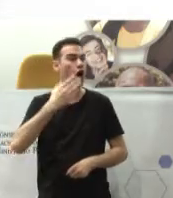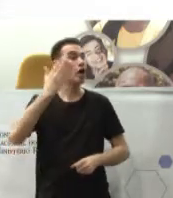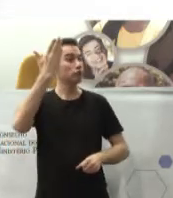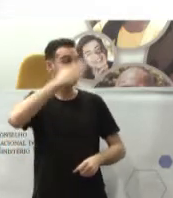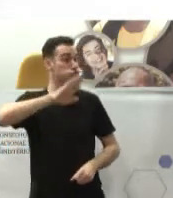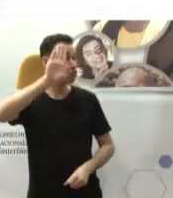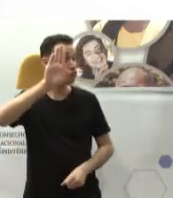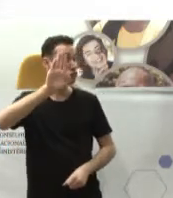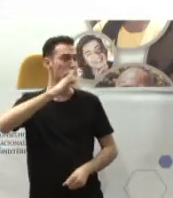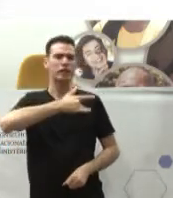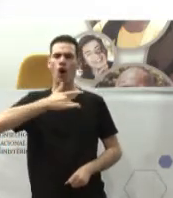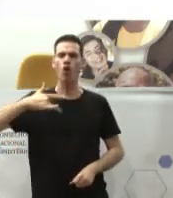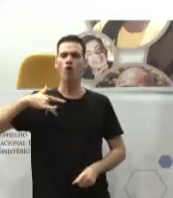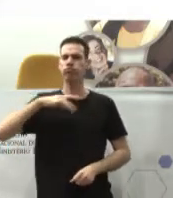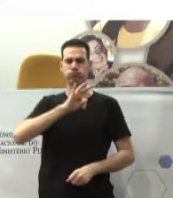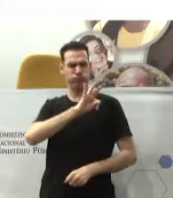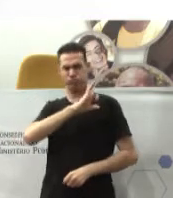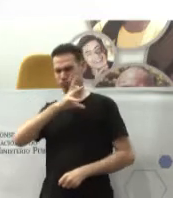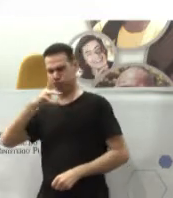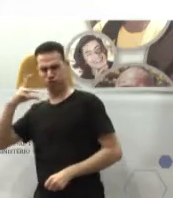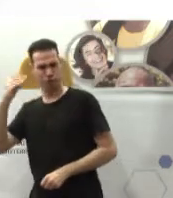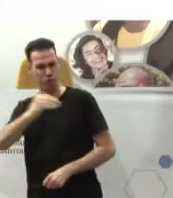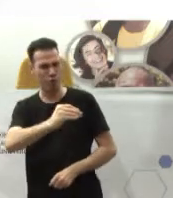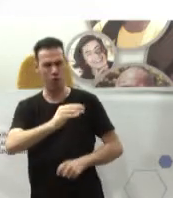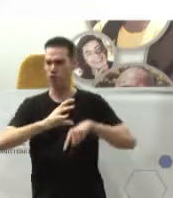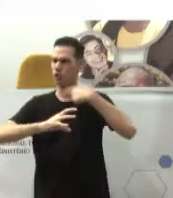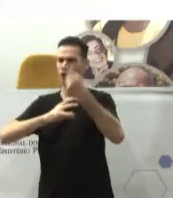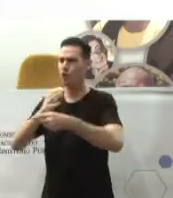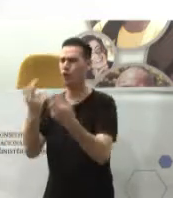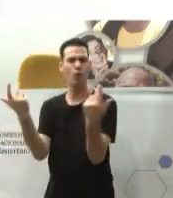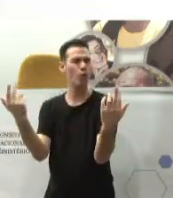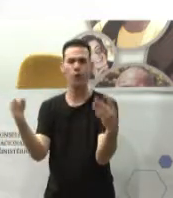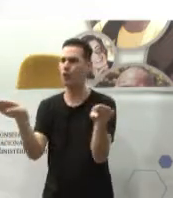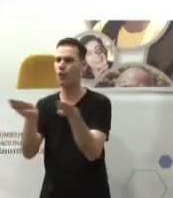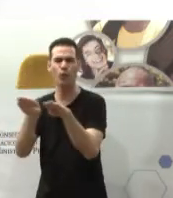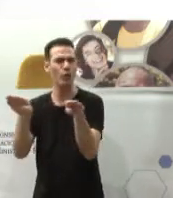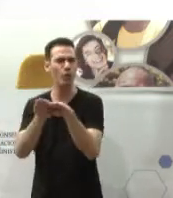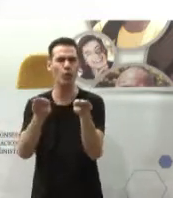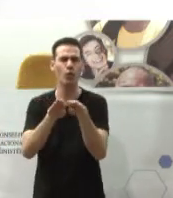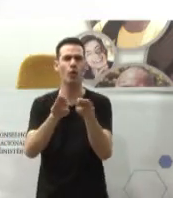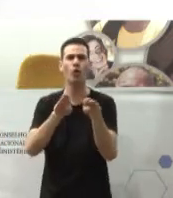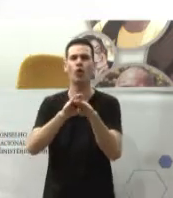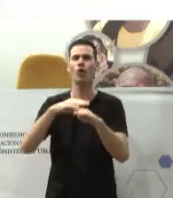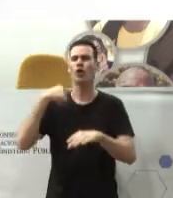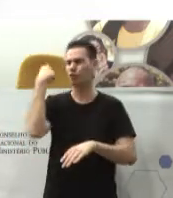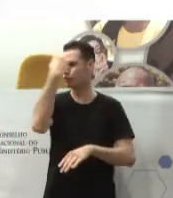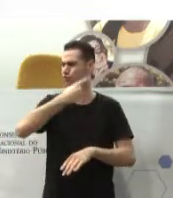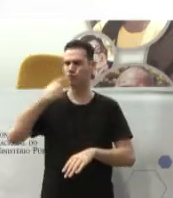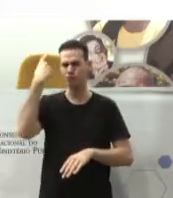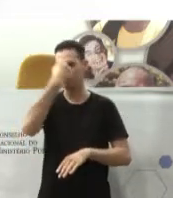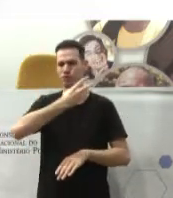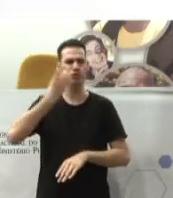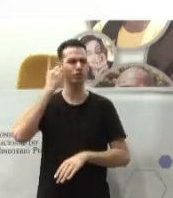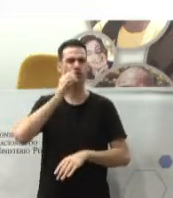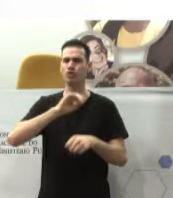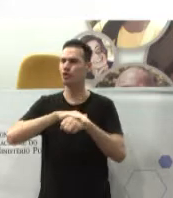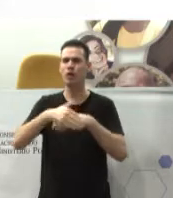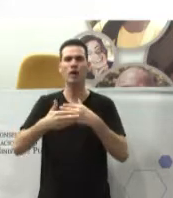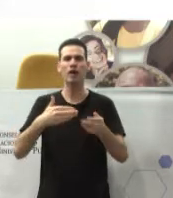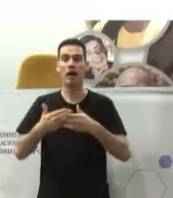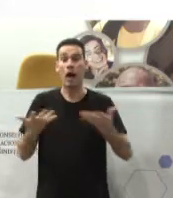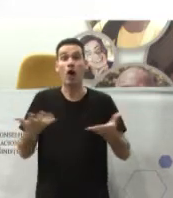todos. Universal, igualitário e integral. Poxa, um país com 144,5 milhões, agora